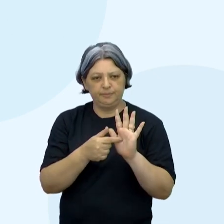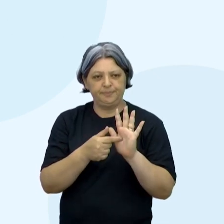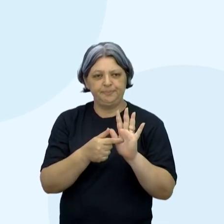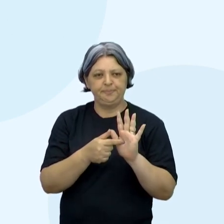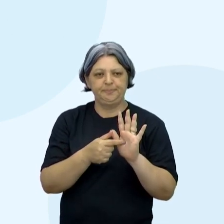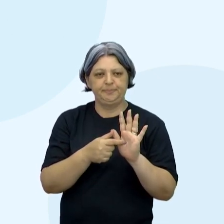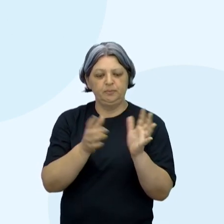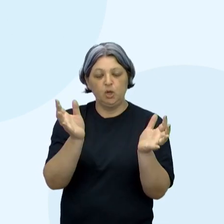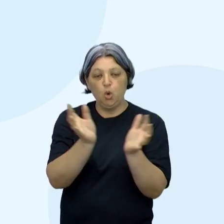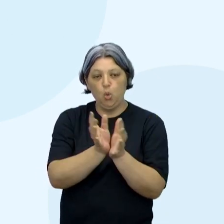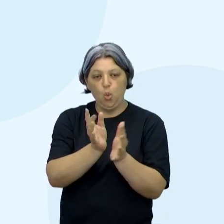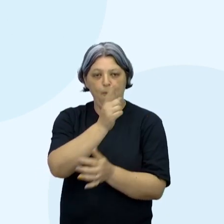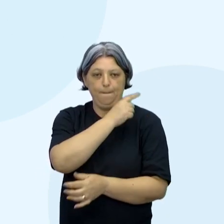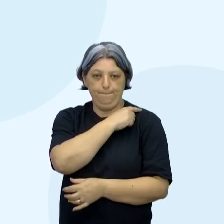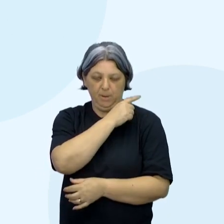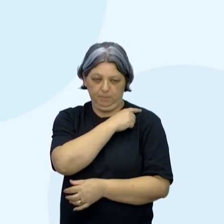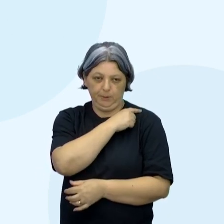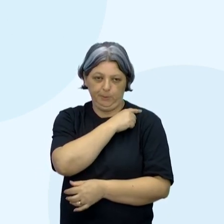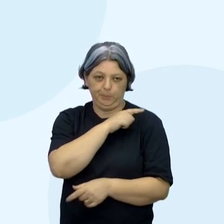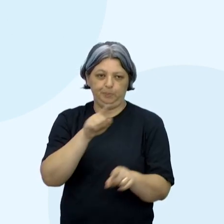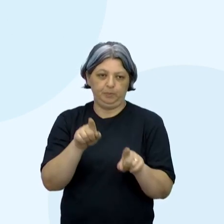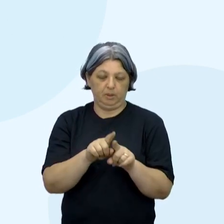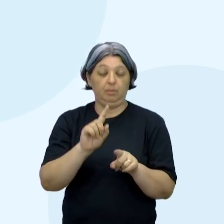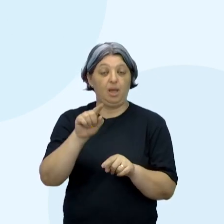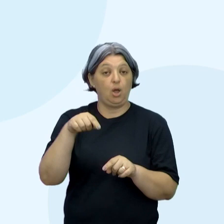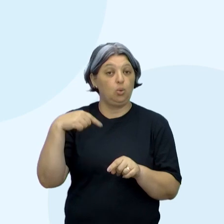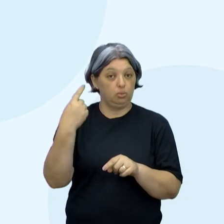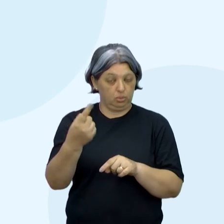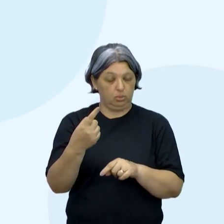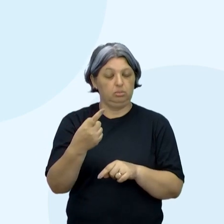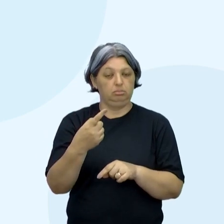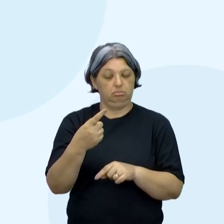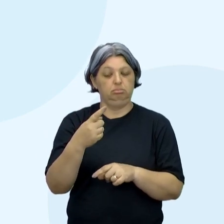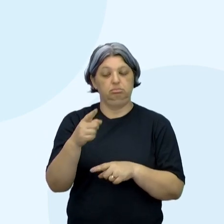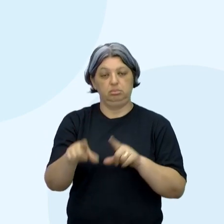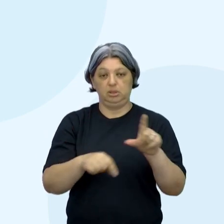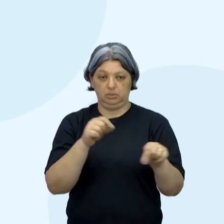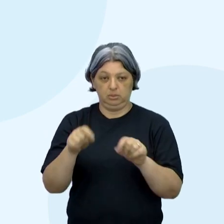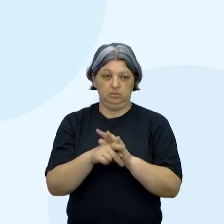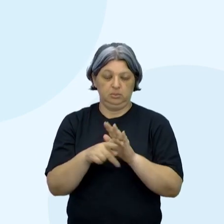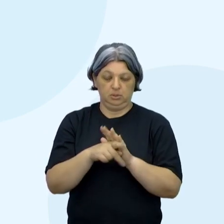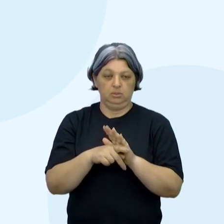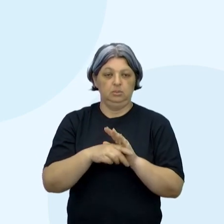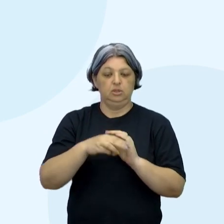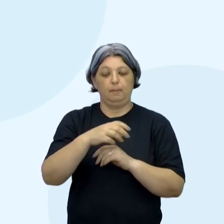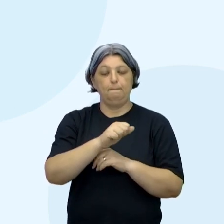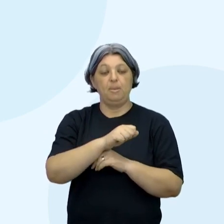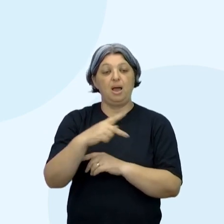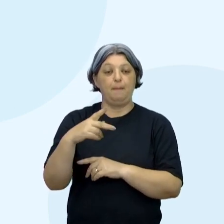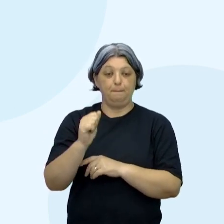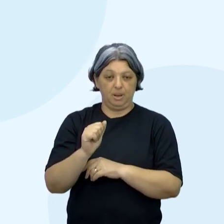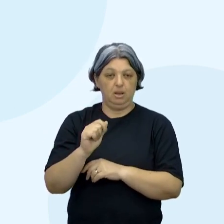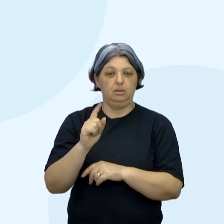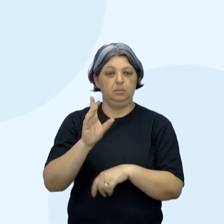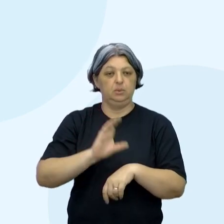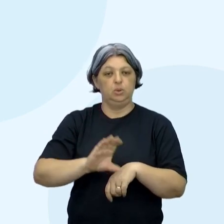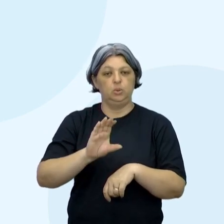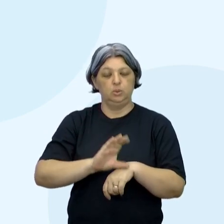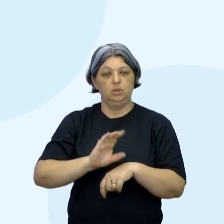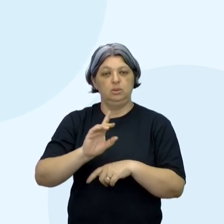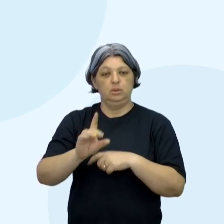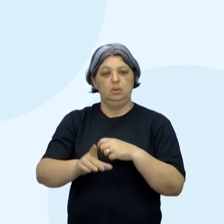da primeira série do ensino médio, porque serão os próximos a escolher os itinerários formativos e o mapa que vão cursar no próximo ano, que